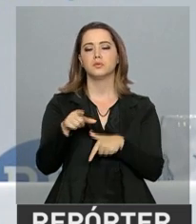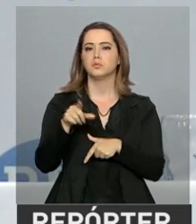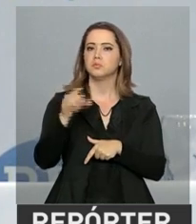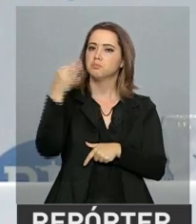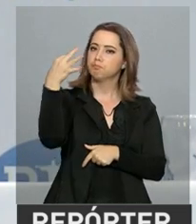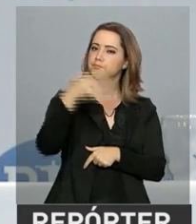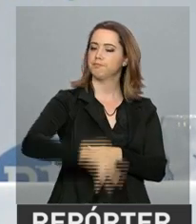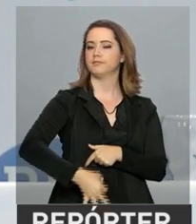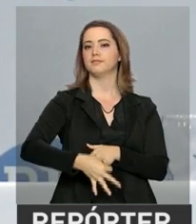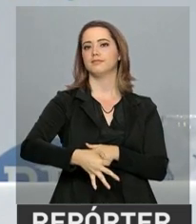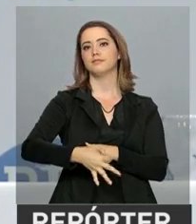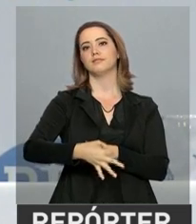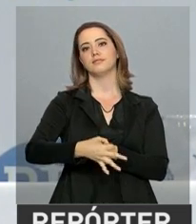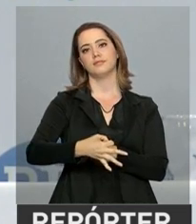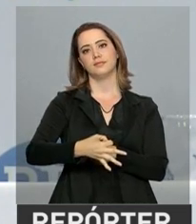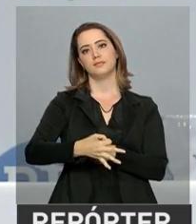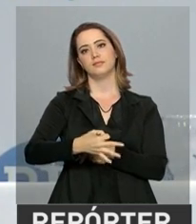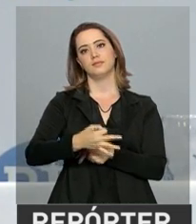melhor forma,